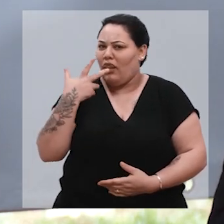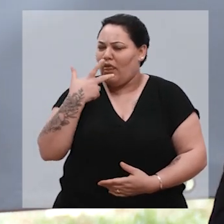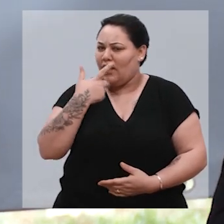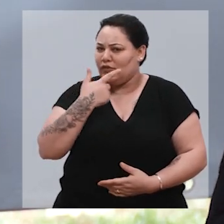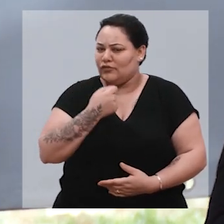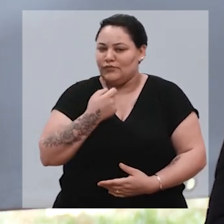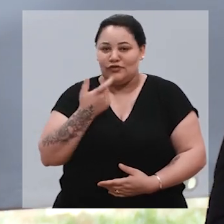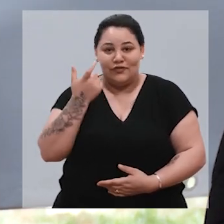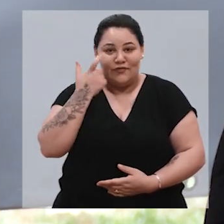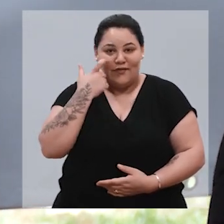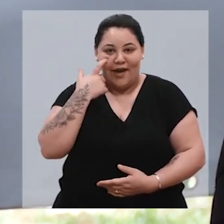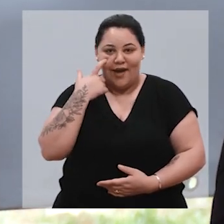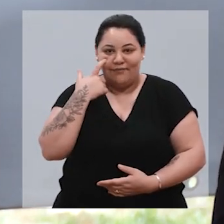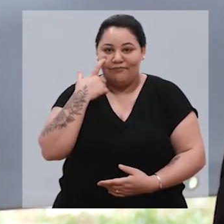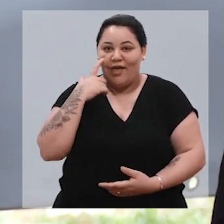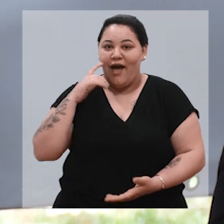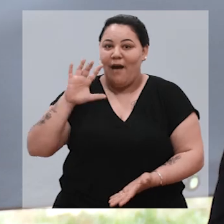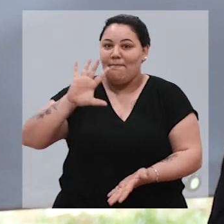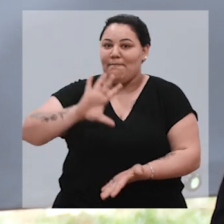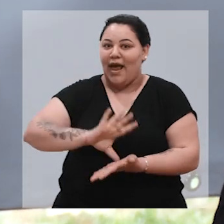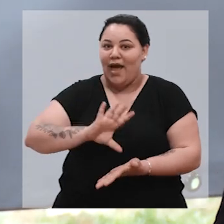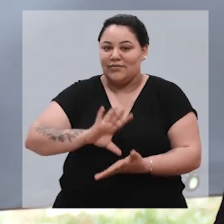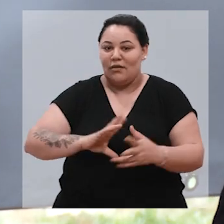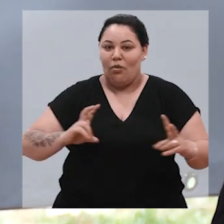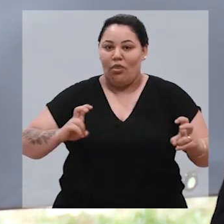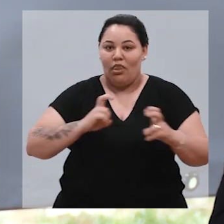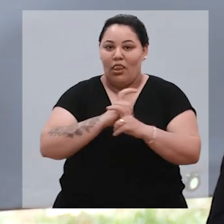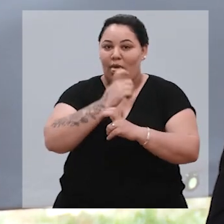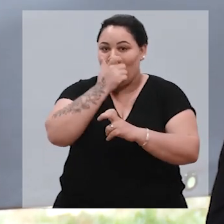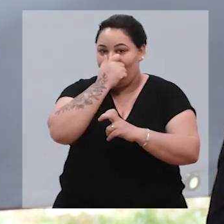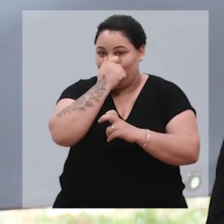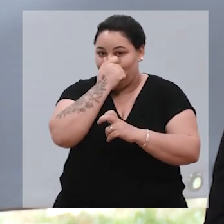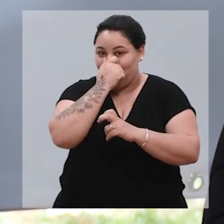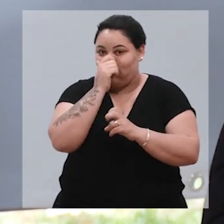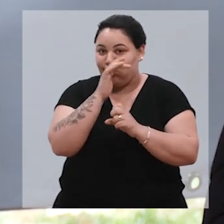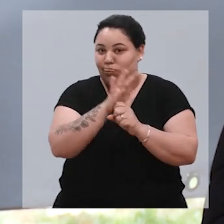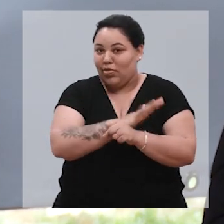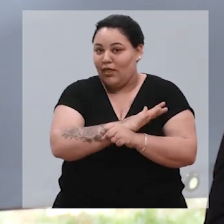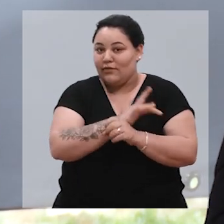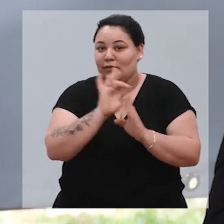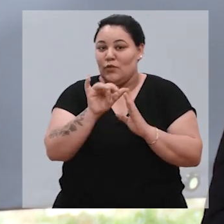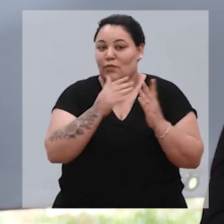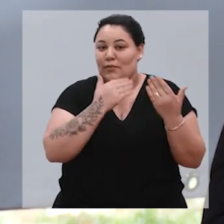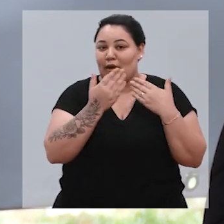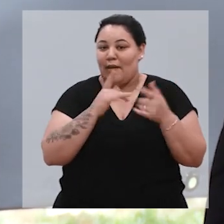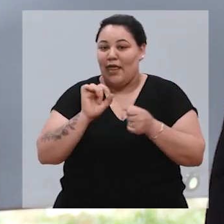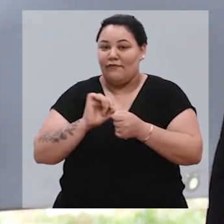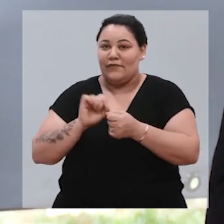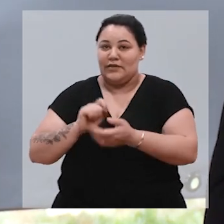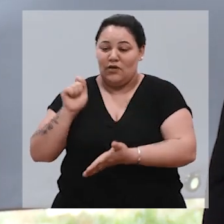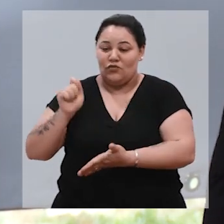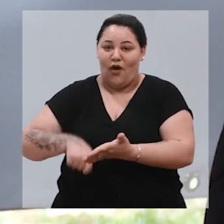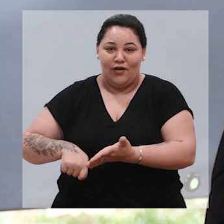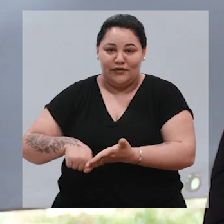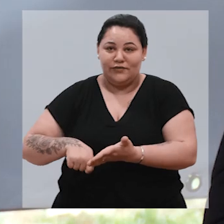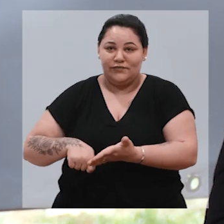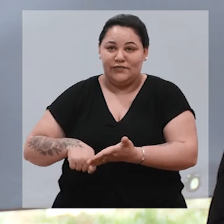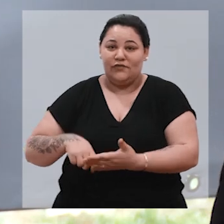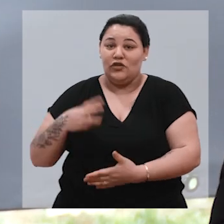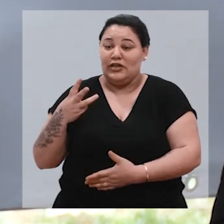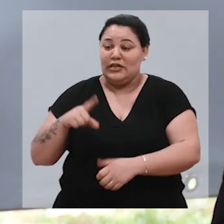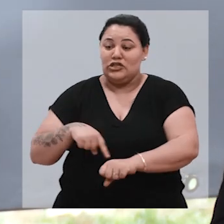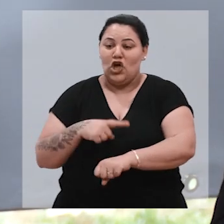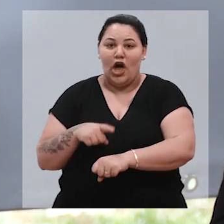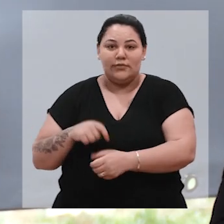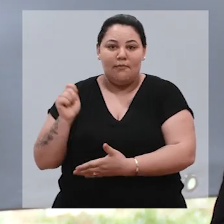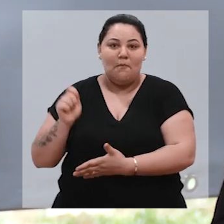bonito, foi enriquecedor, foi lindo de ver, a praça estava lotada. Logo após o bate-papo dela, ela fez sessão de autógrafo, durou uma média